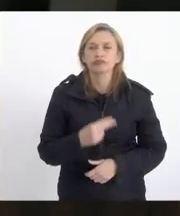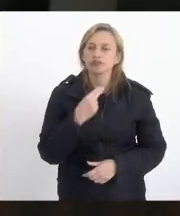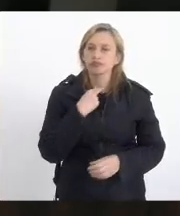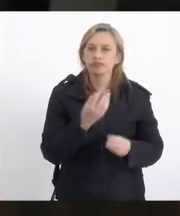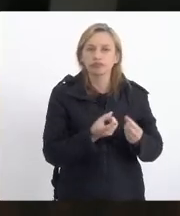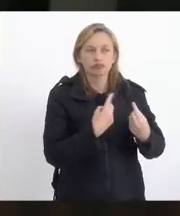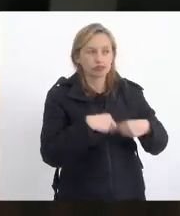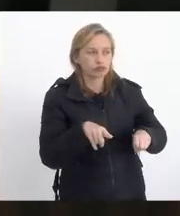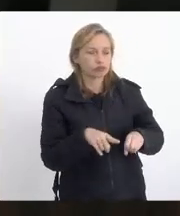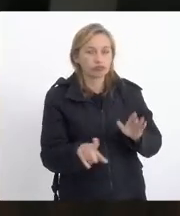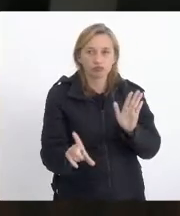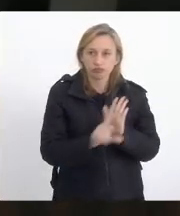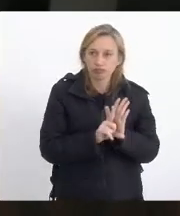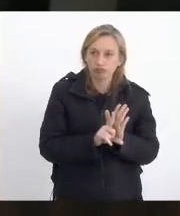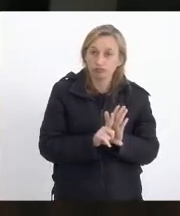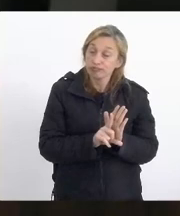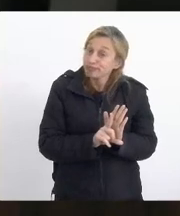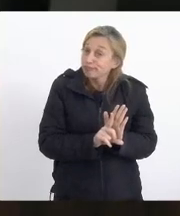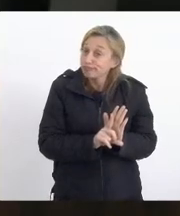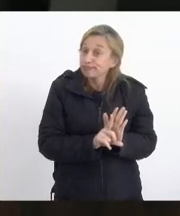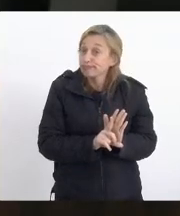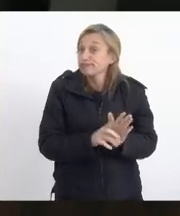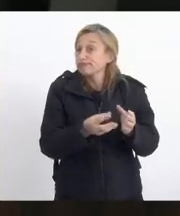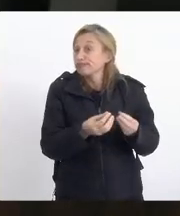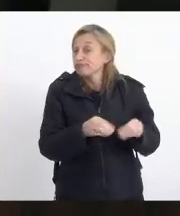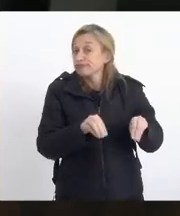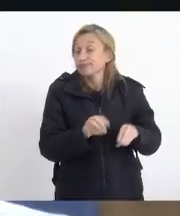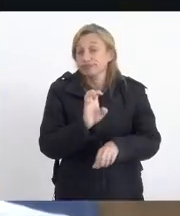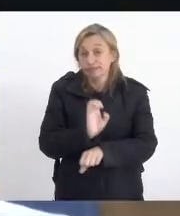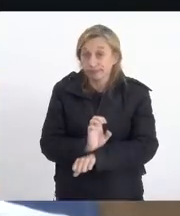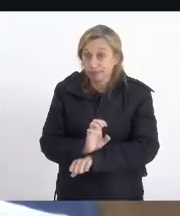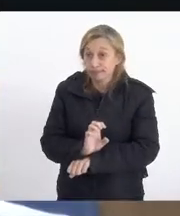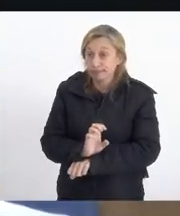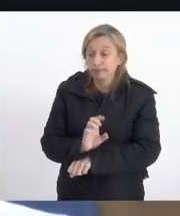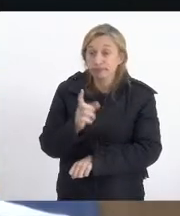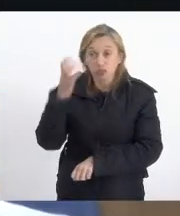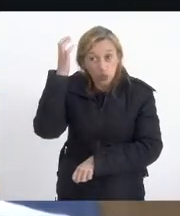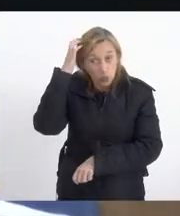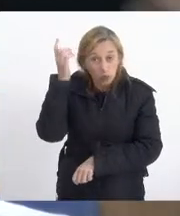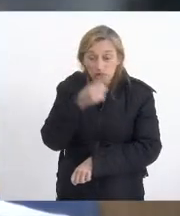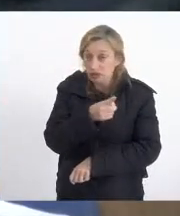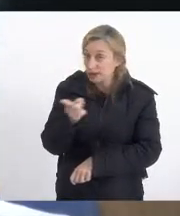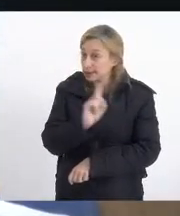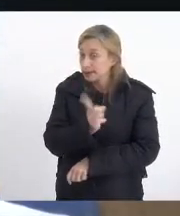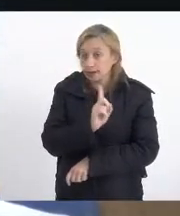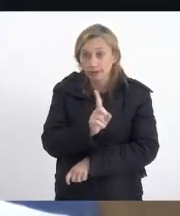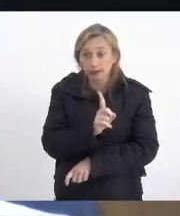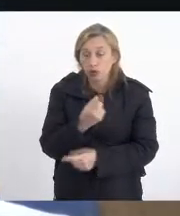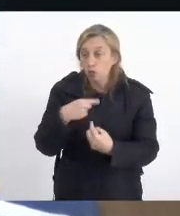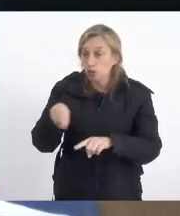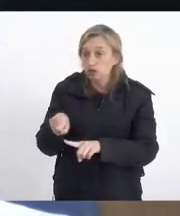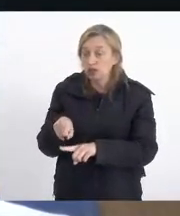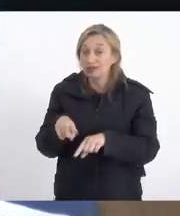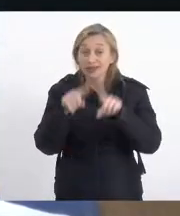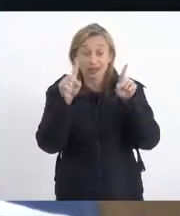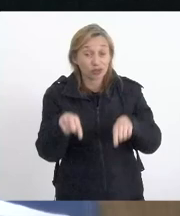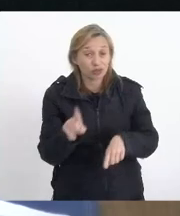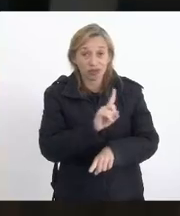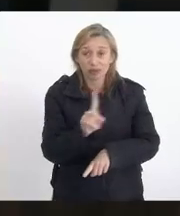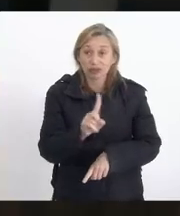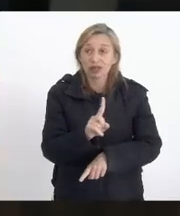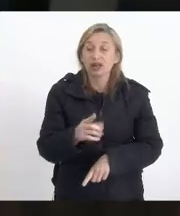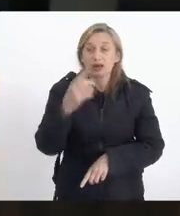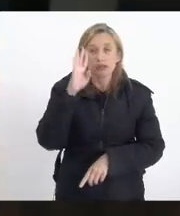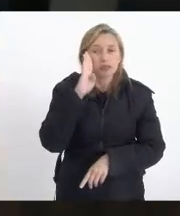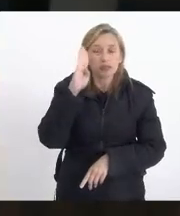e não vamos poder quebrar o Estado. Não é culpa de vocês, do SCP. Pelo contrário, servidores, principalmente,